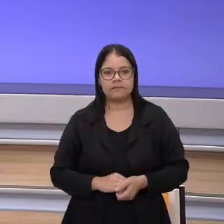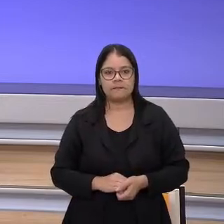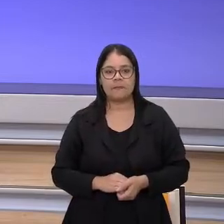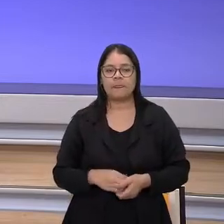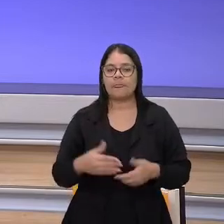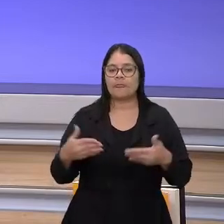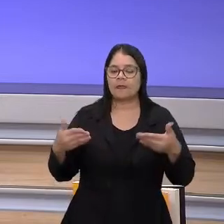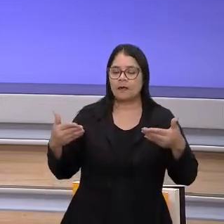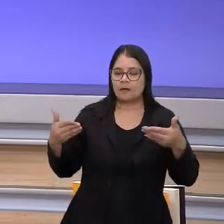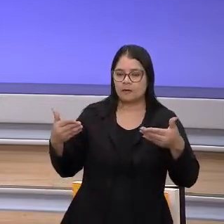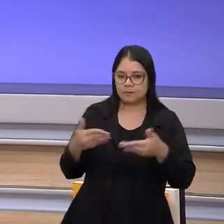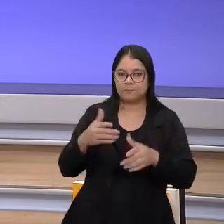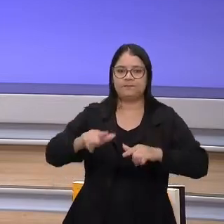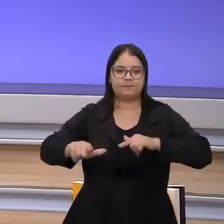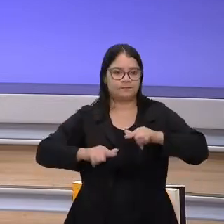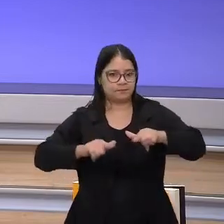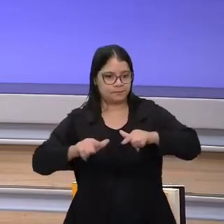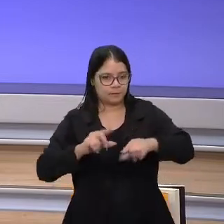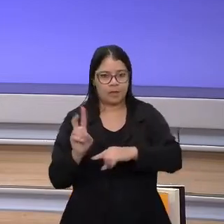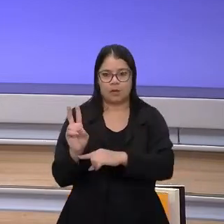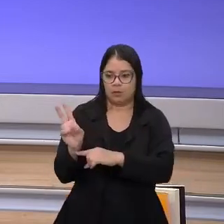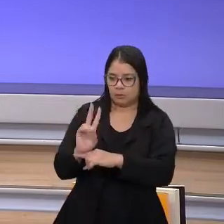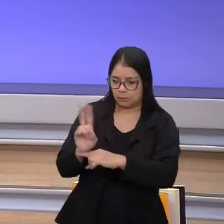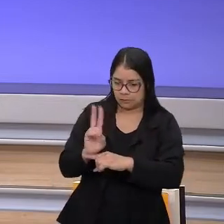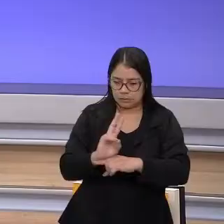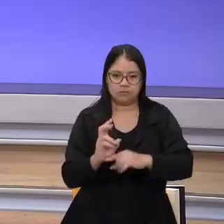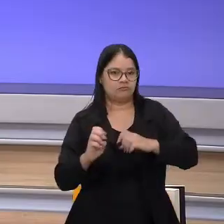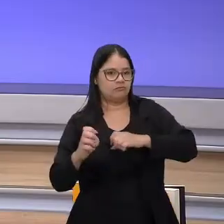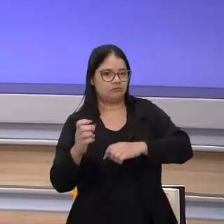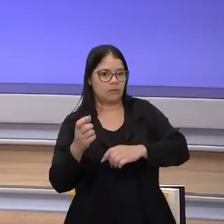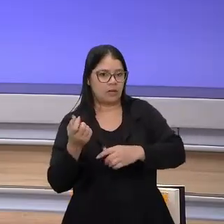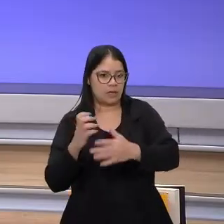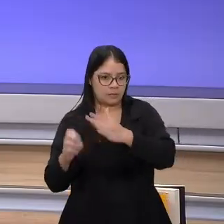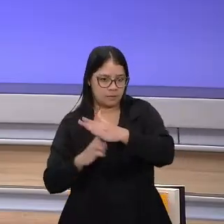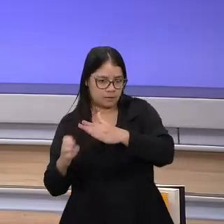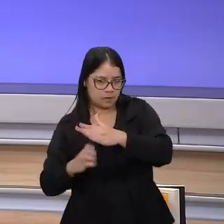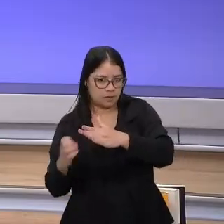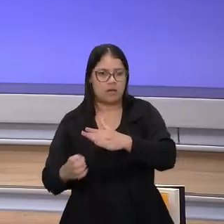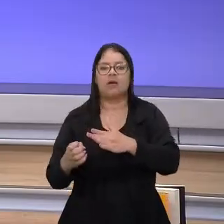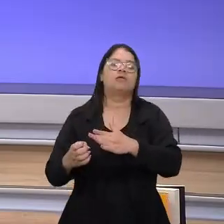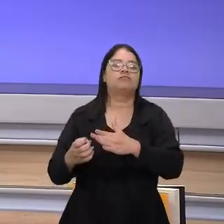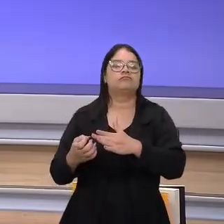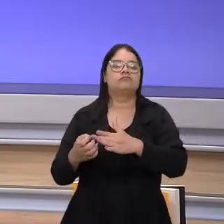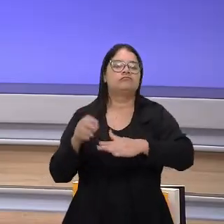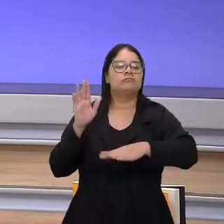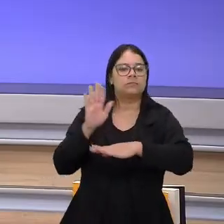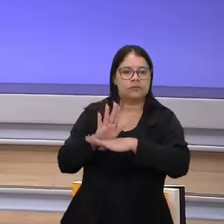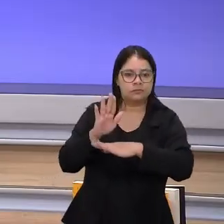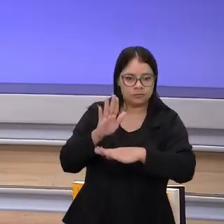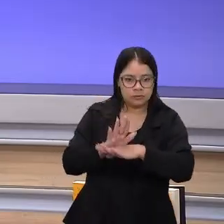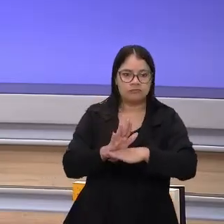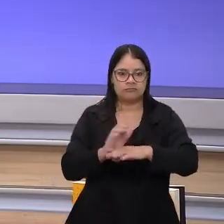Hoje nós também trabalhamos com a consultoria empresarial, prestamos consultoria na área de gestão de resíduos, né,